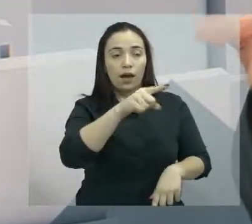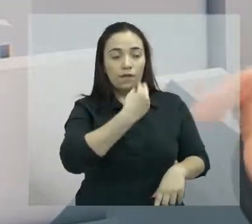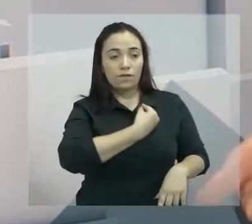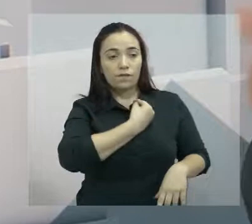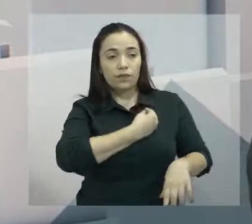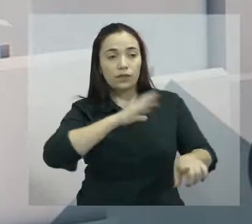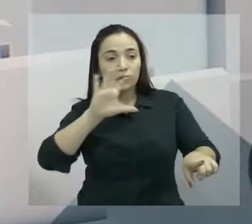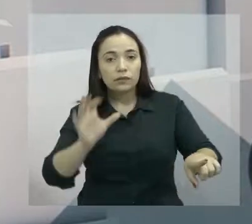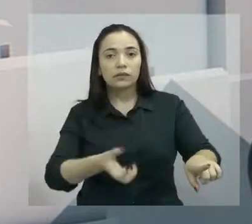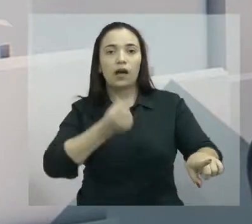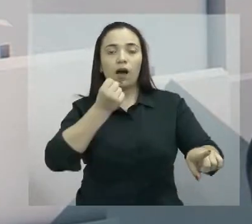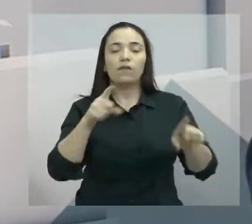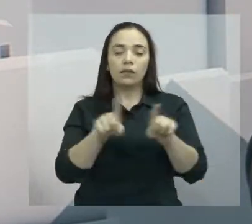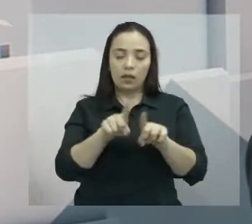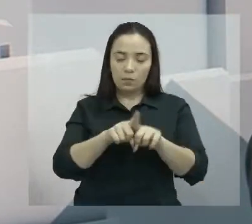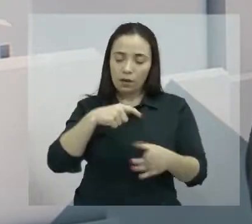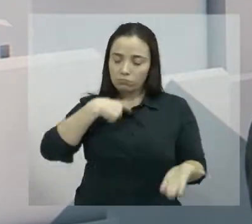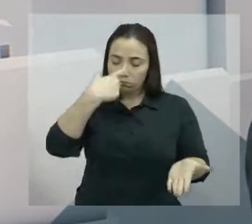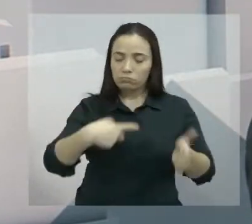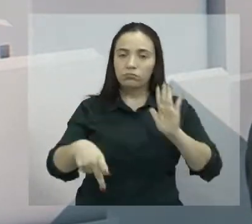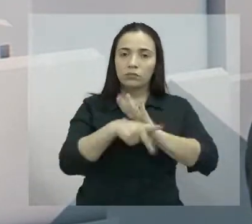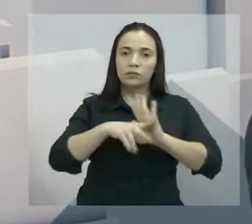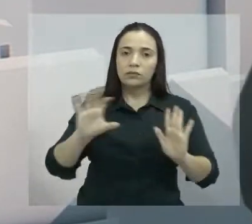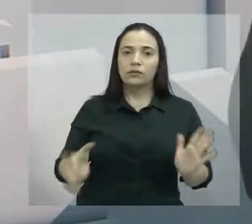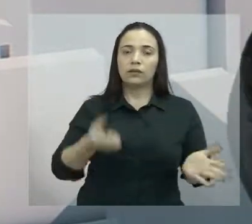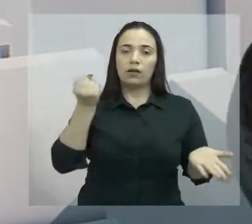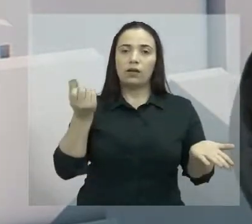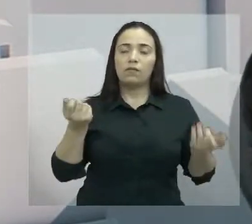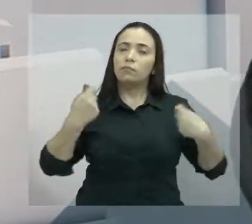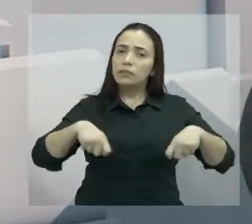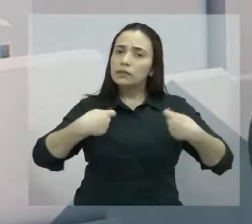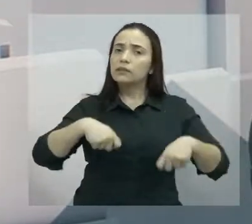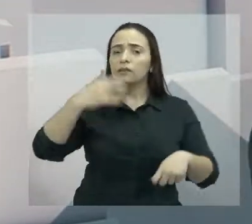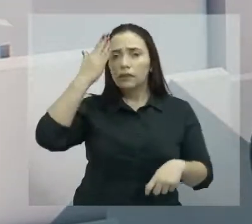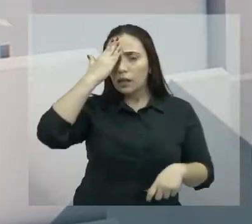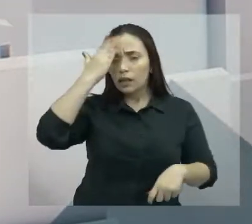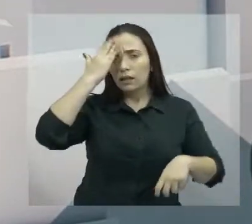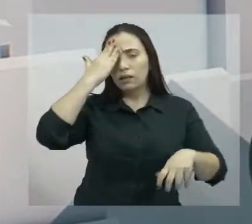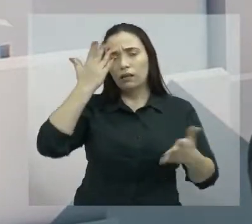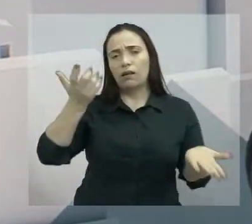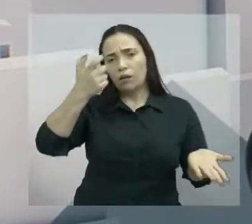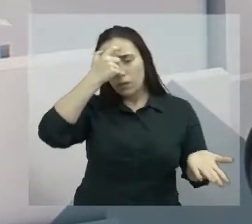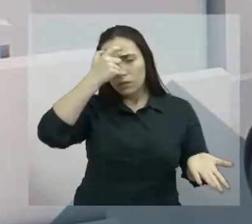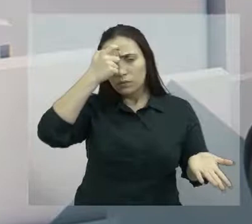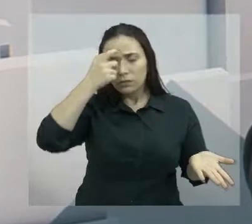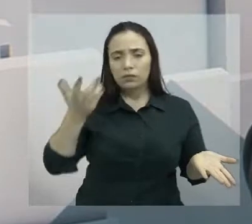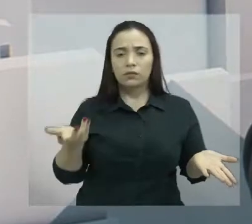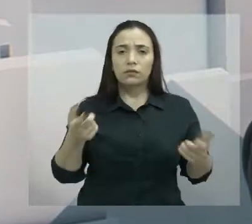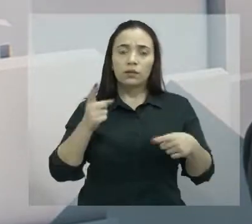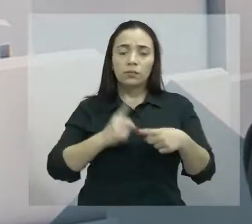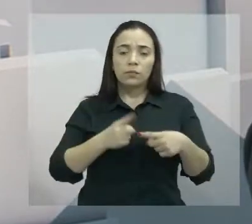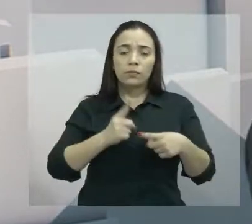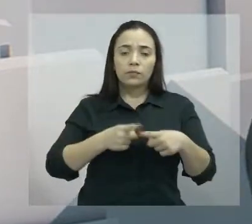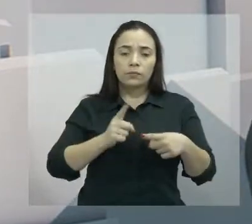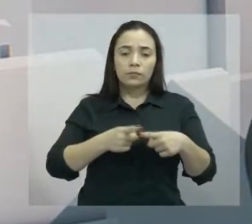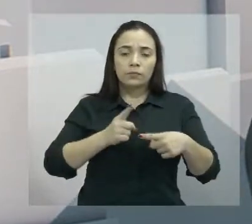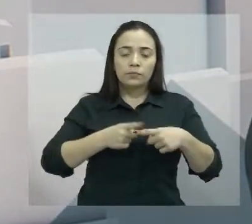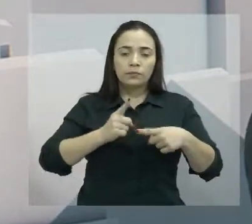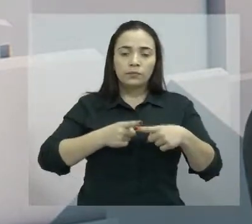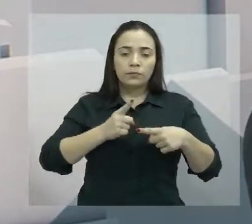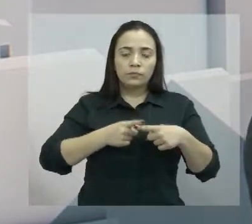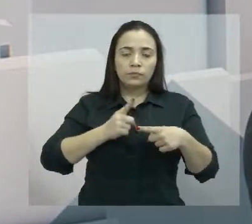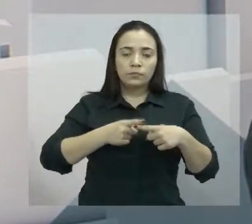né, das pessoas e nossa. Então, a gente tem que entender isso, né? Tem que entender porque até